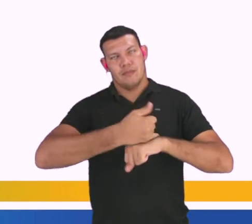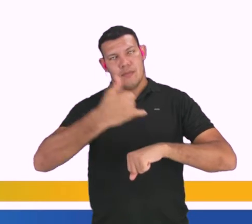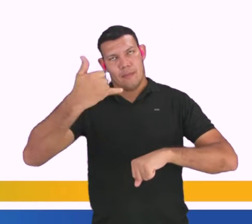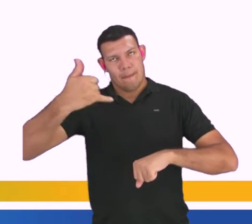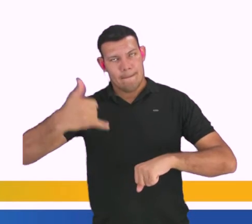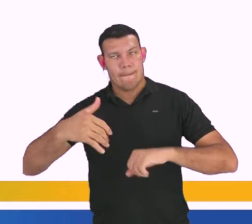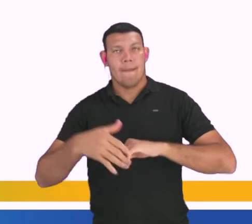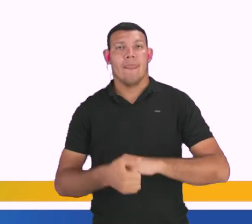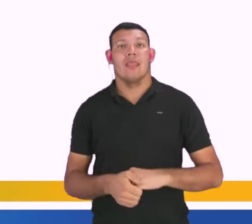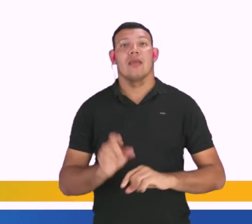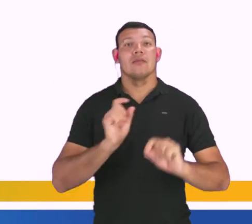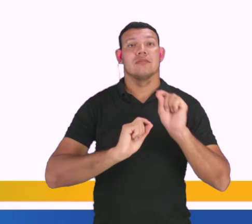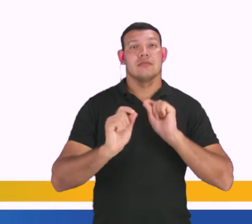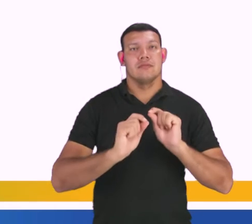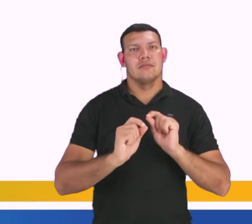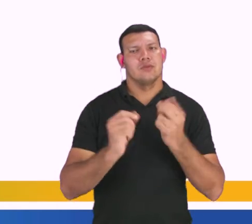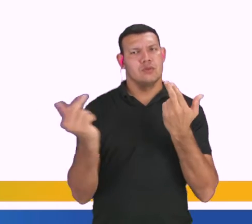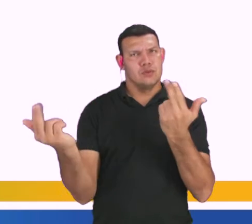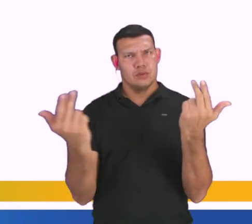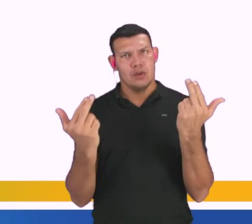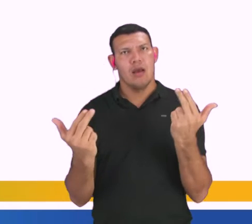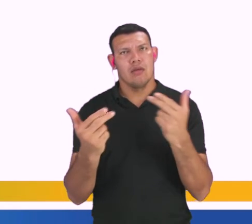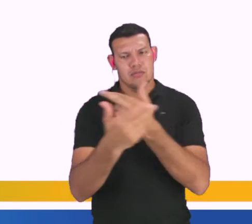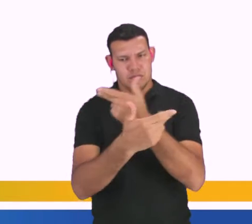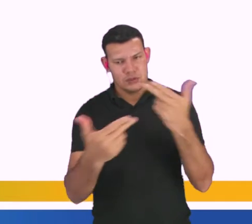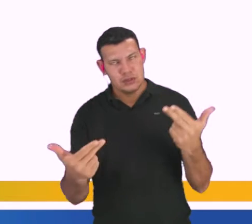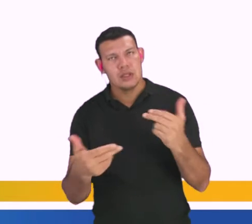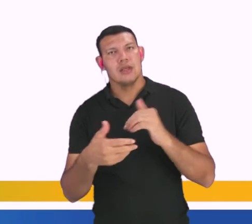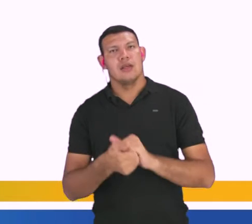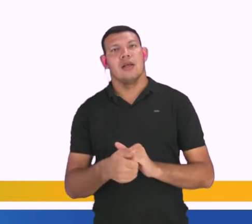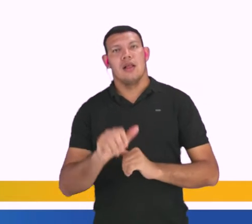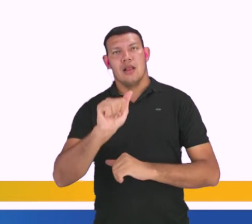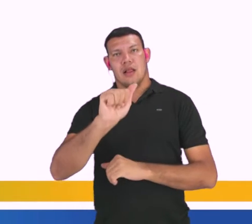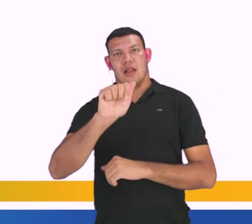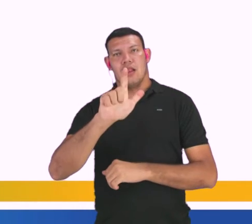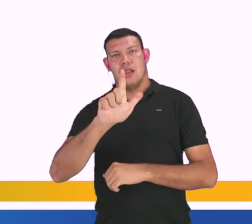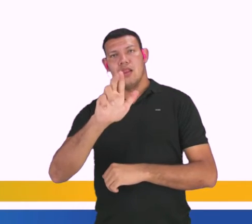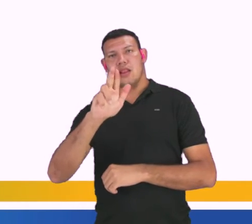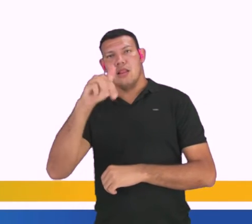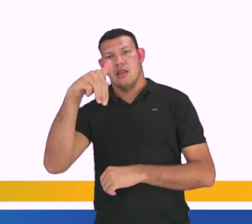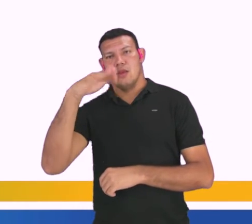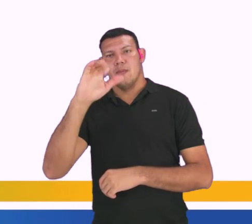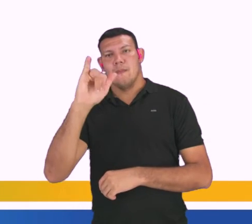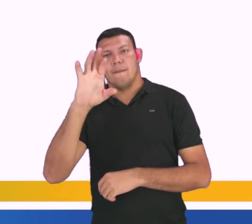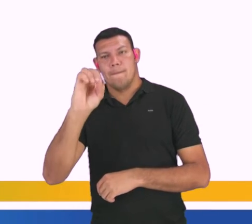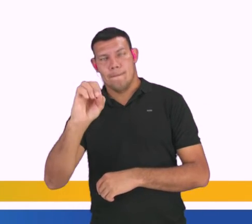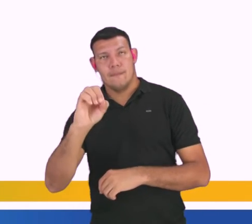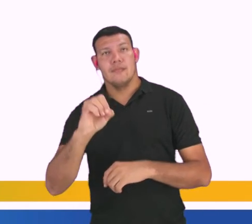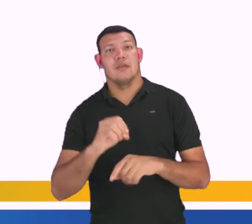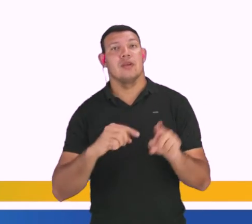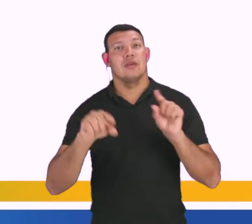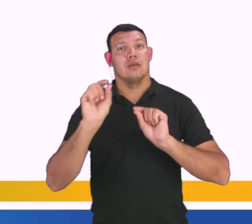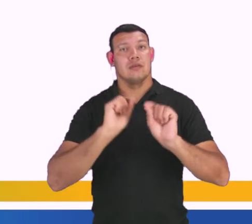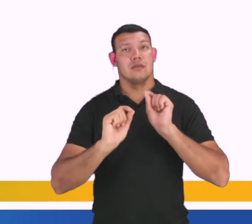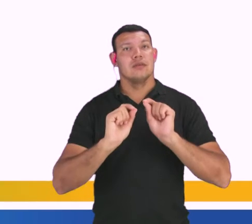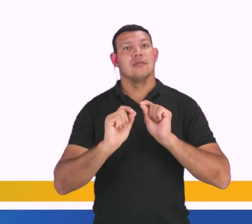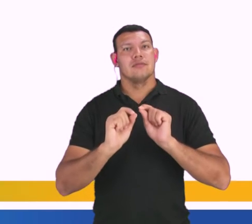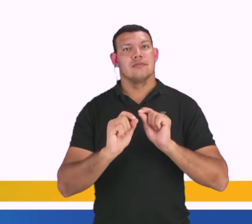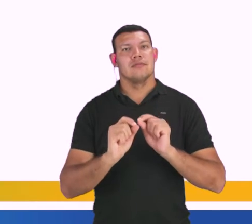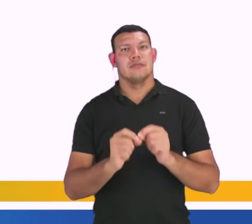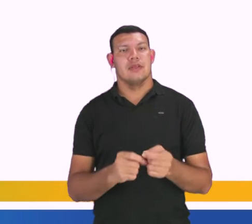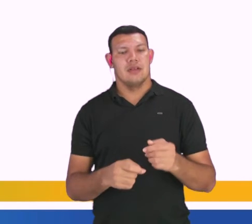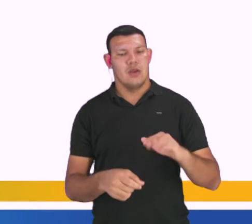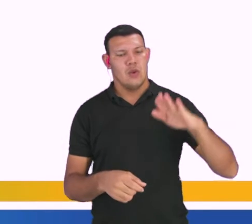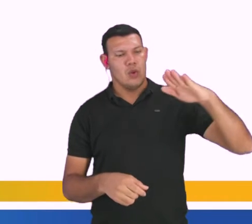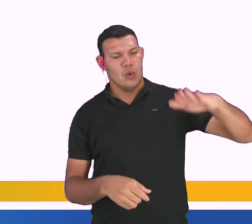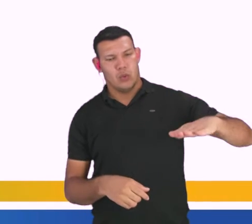peso. O que acontece? Se a gente verificar a chapa e ela for colocada dentro da água, o que vai acontecer é que ela desloca pouco